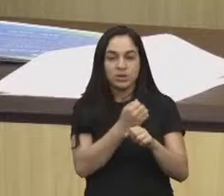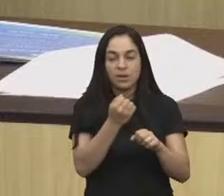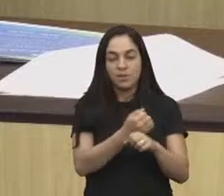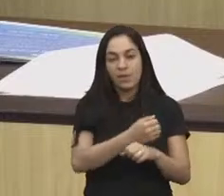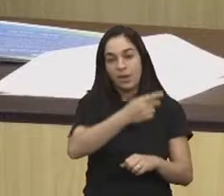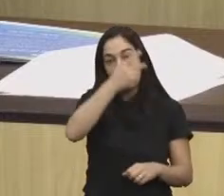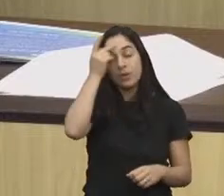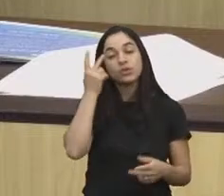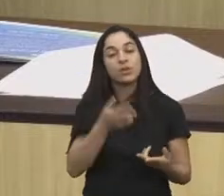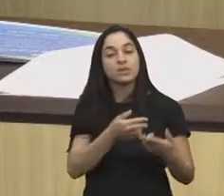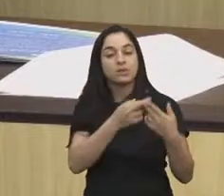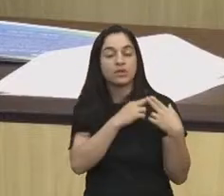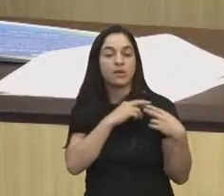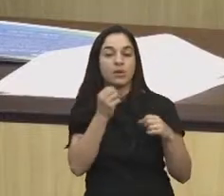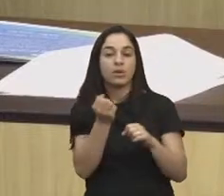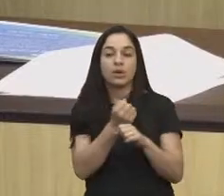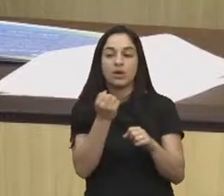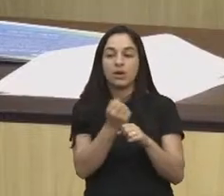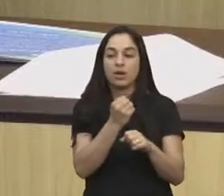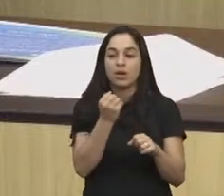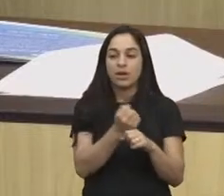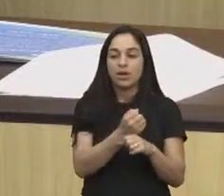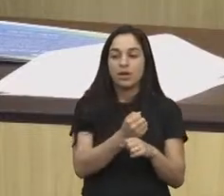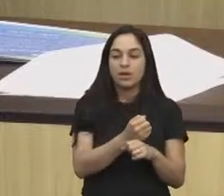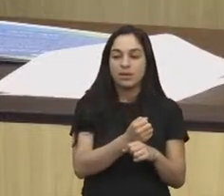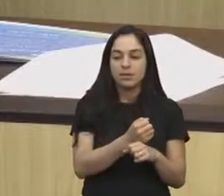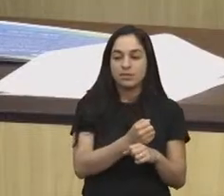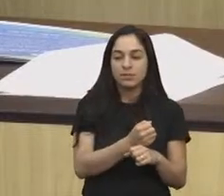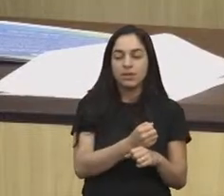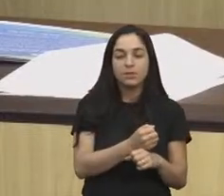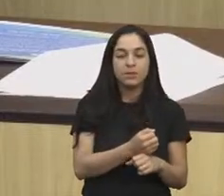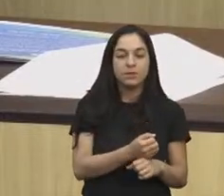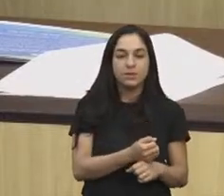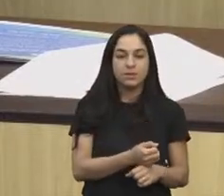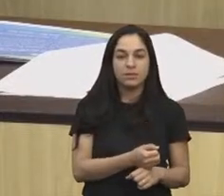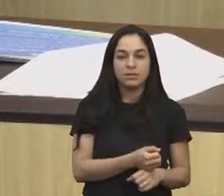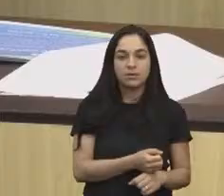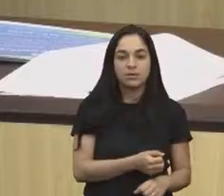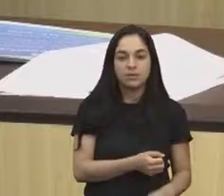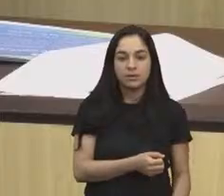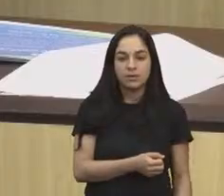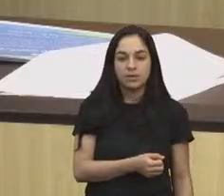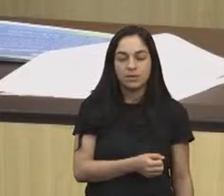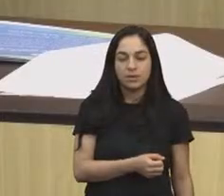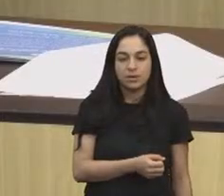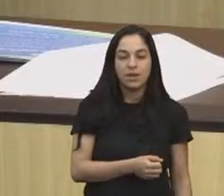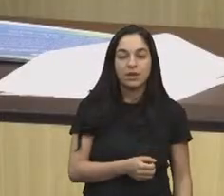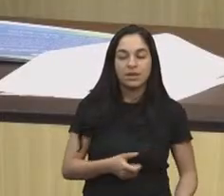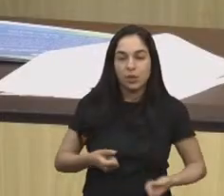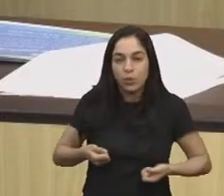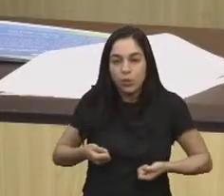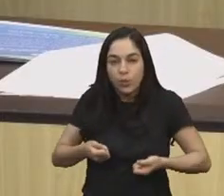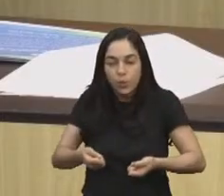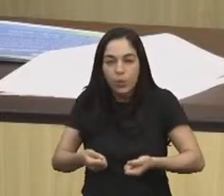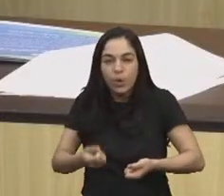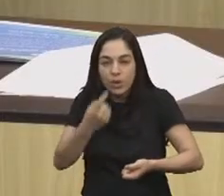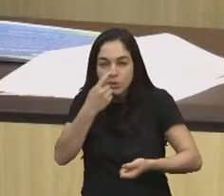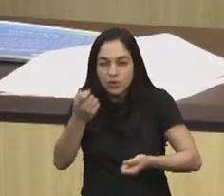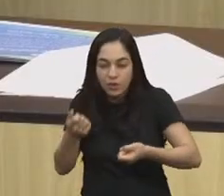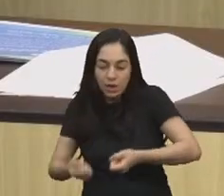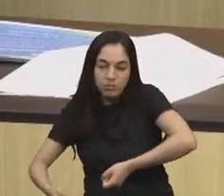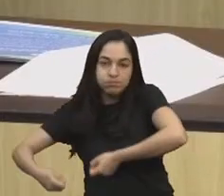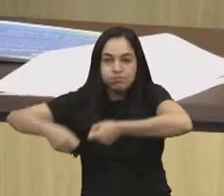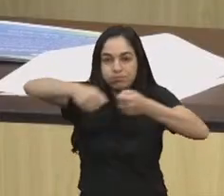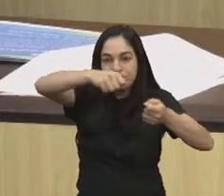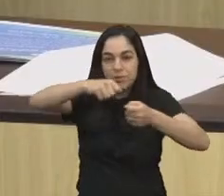da obra, ele enche com piruzinho essas caçambas. Sim. Aí vem o caminhão, que é o burucutu, né,